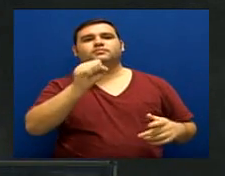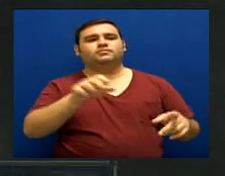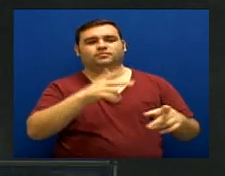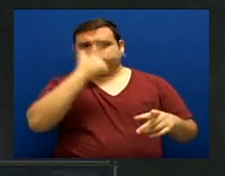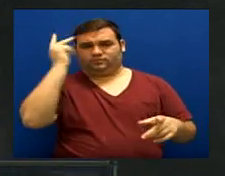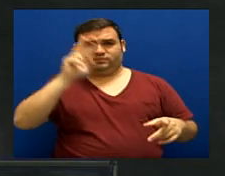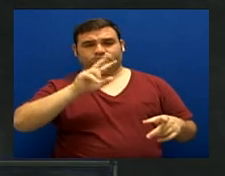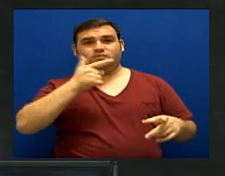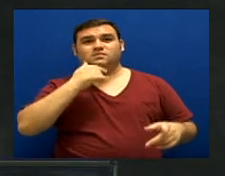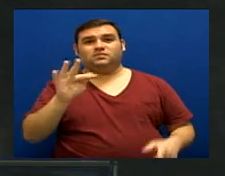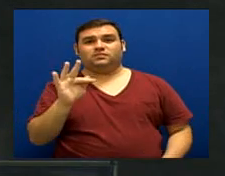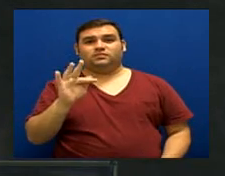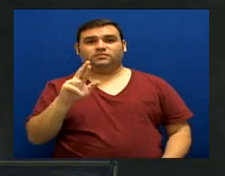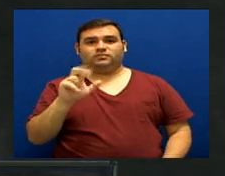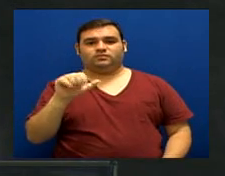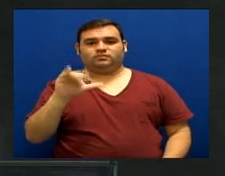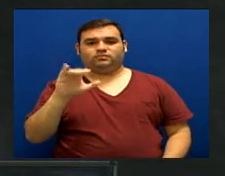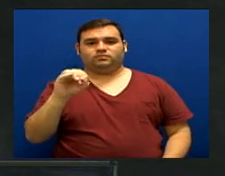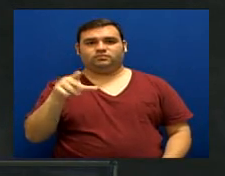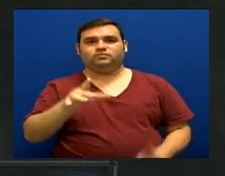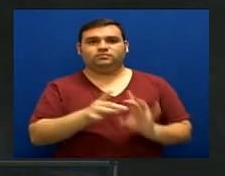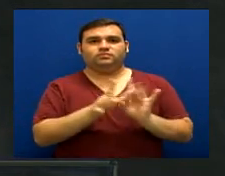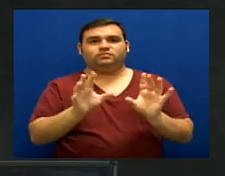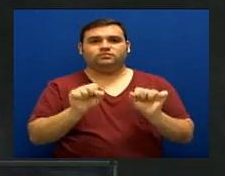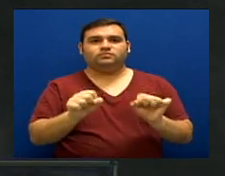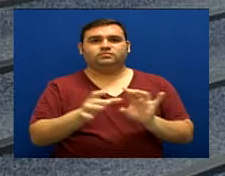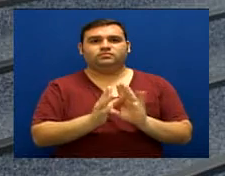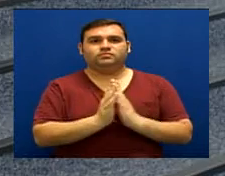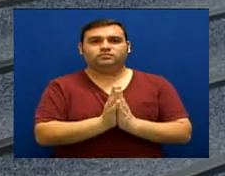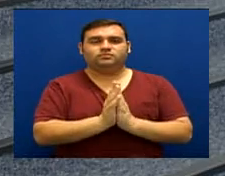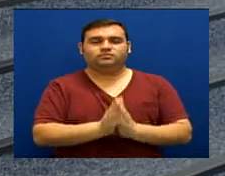platéia o seu francisco vai querer usar a palavra por favor